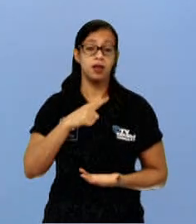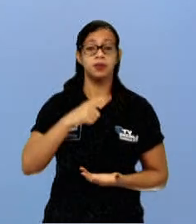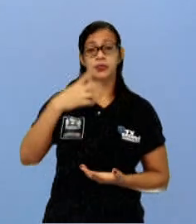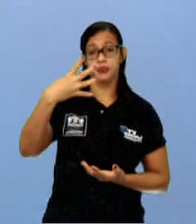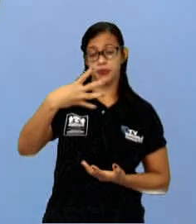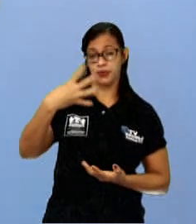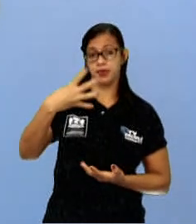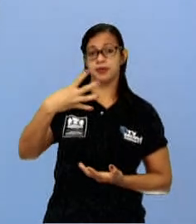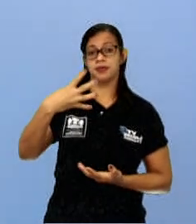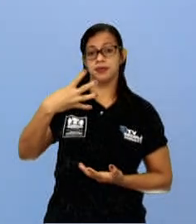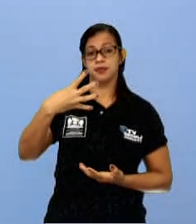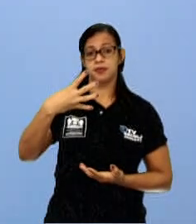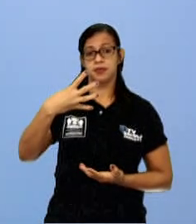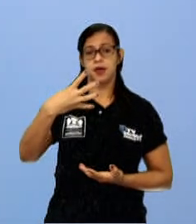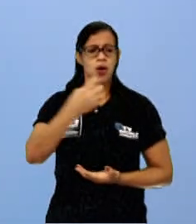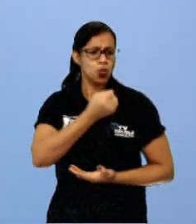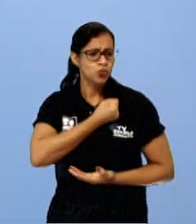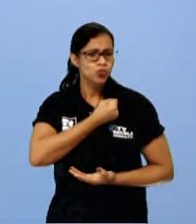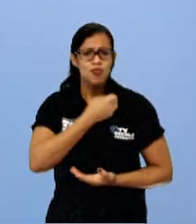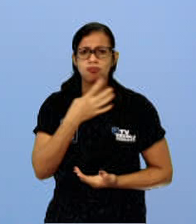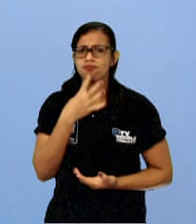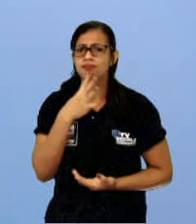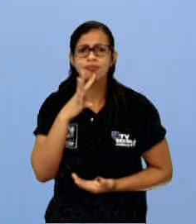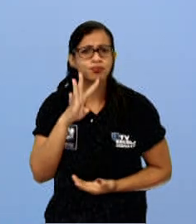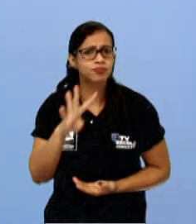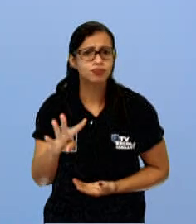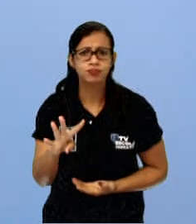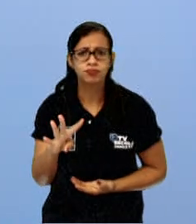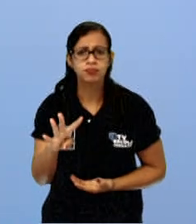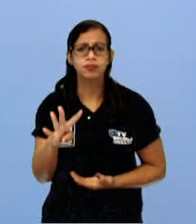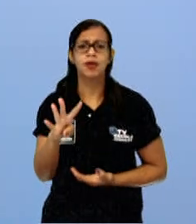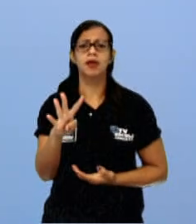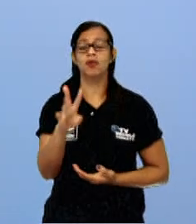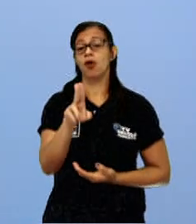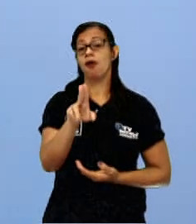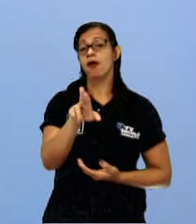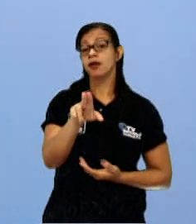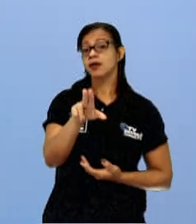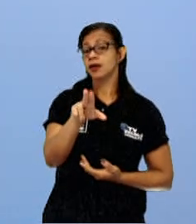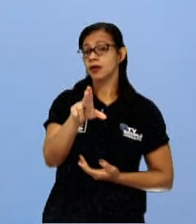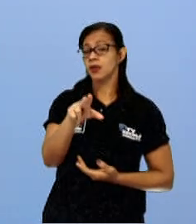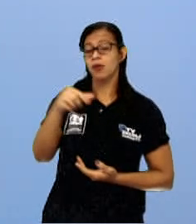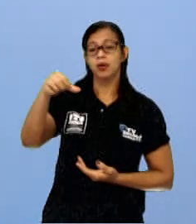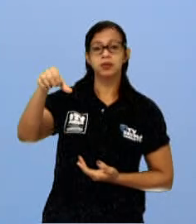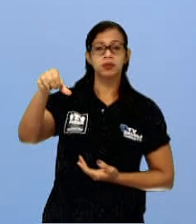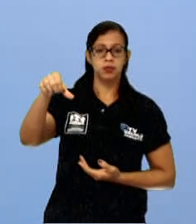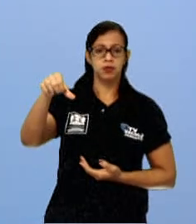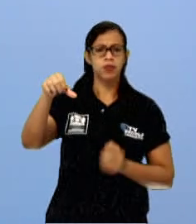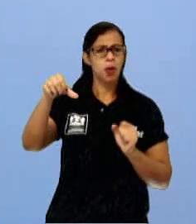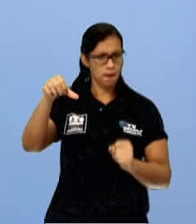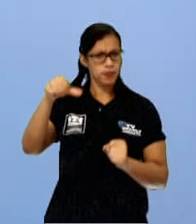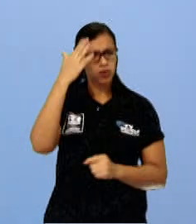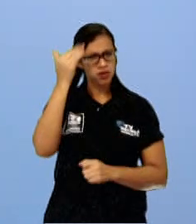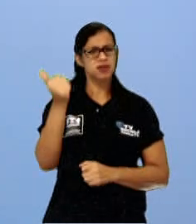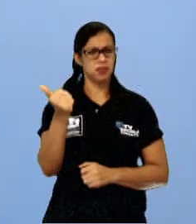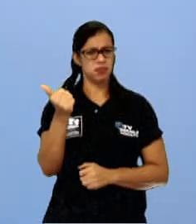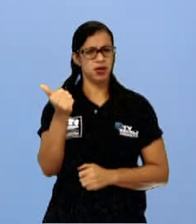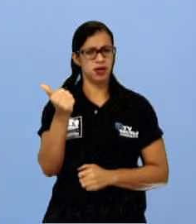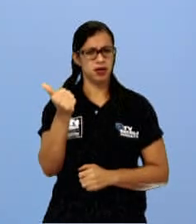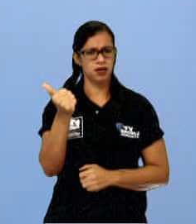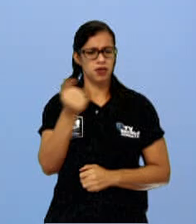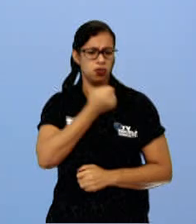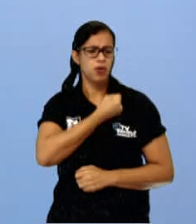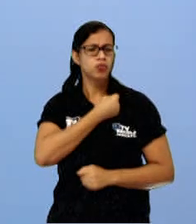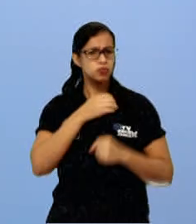mais um número que eu não conheço que é igual a 9 é possível descobrir este número sim é